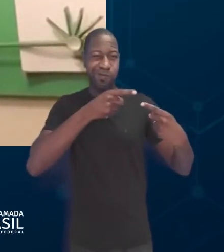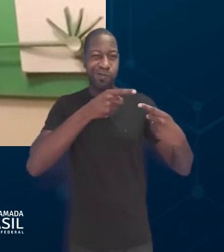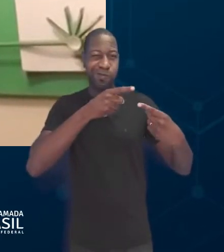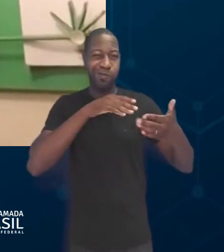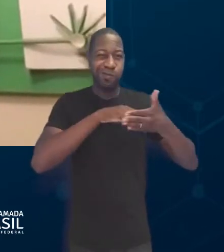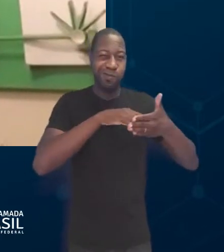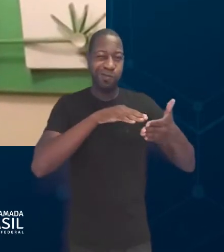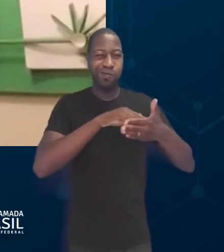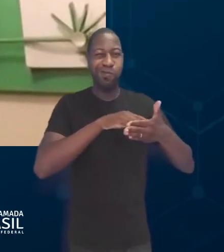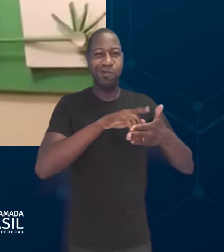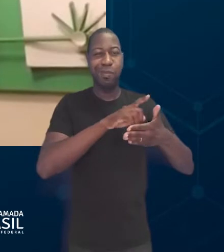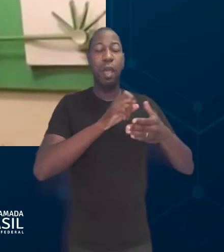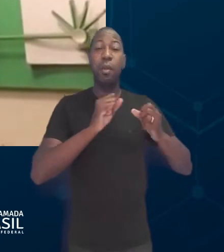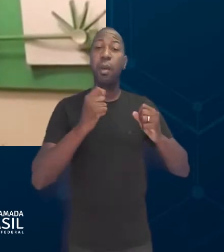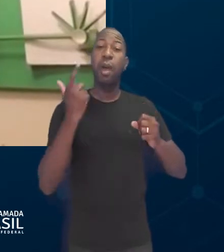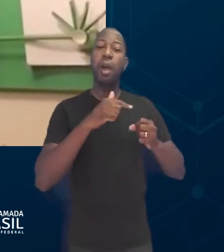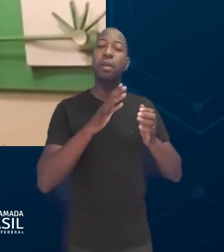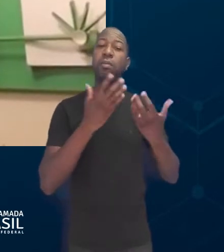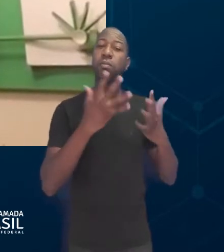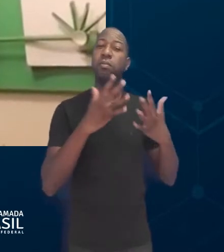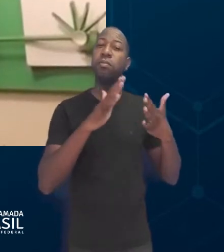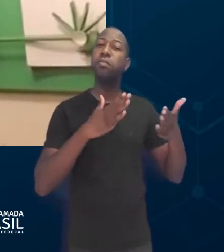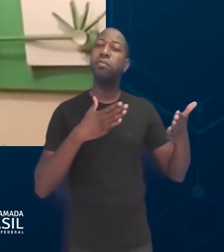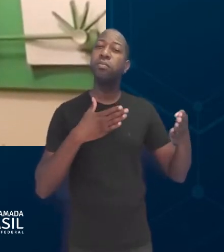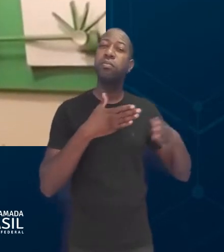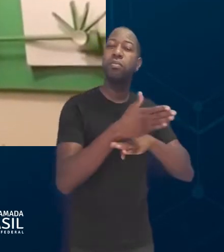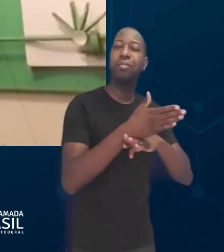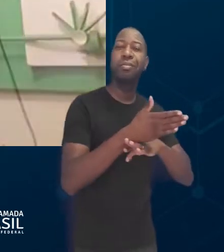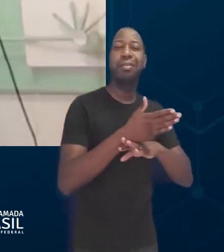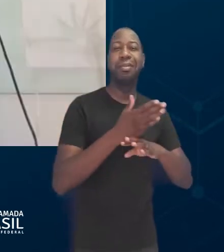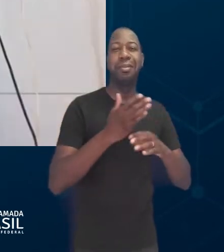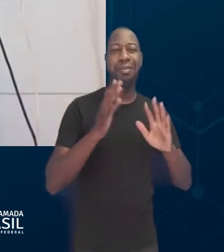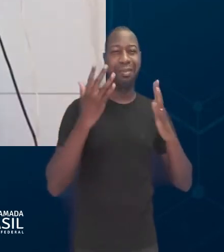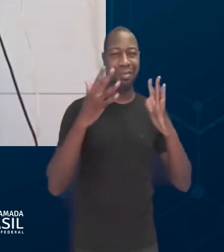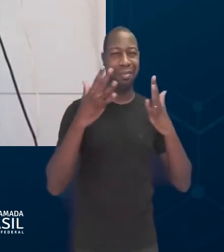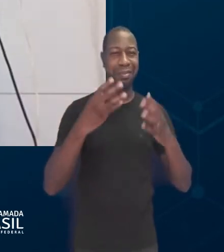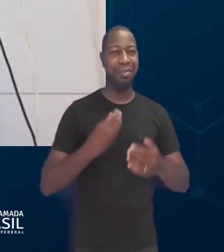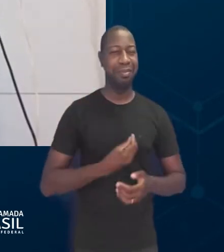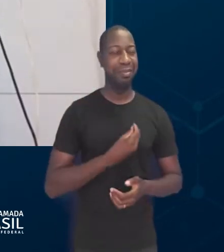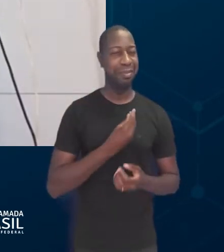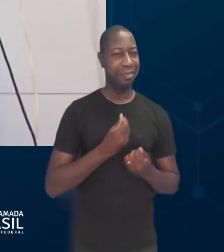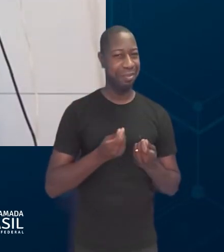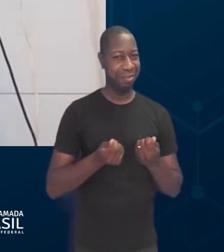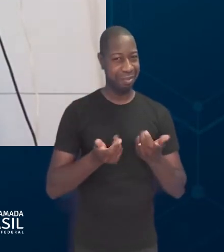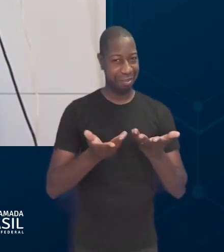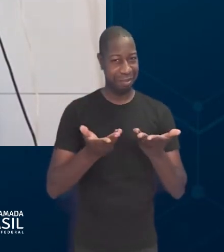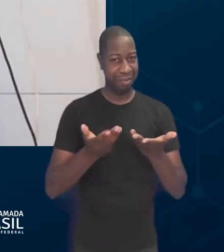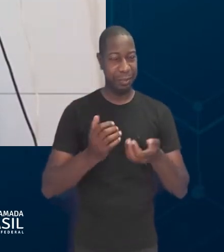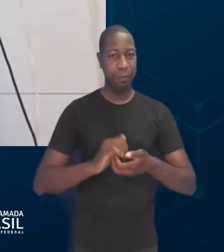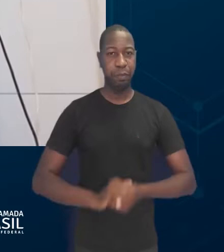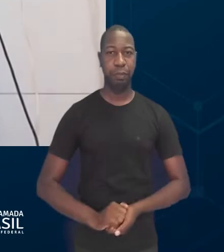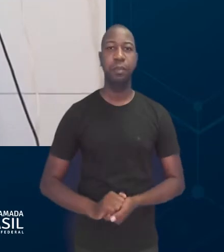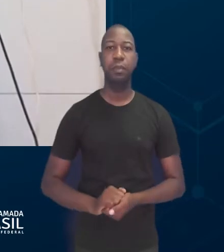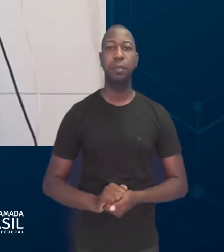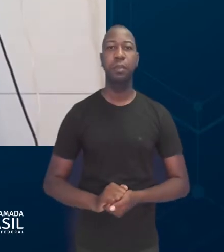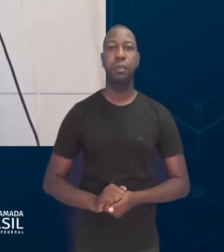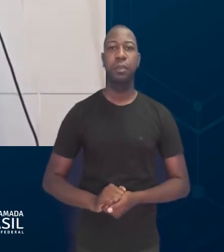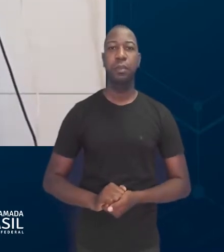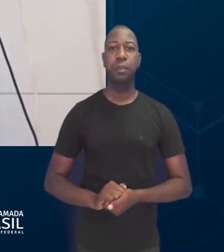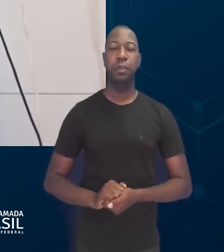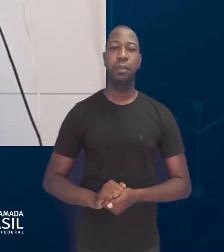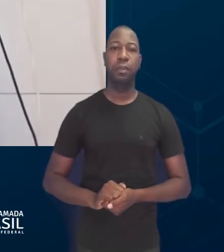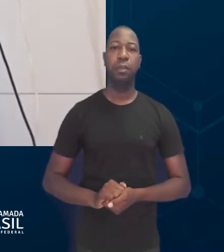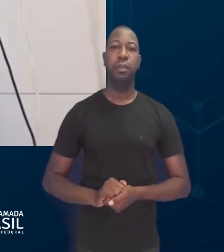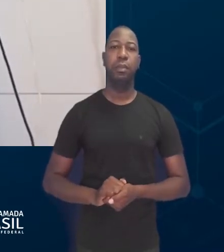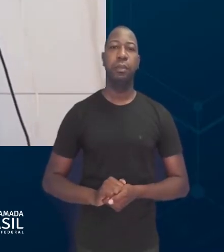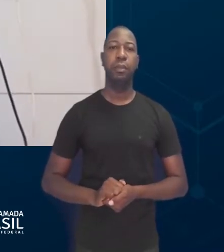são impostos. Viva a FLIR! Vida longa para a FLIR! É importante para os alunos da Rede Municipal de